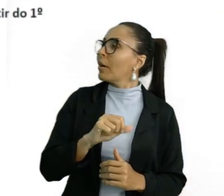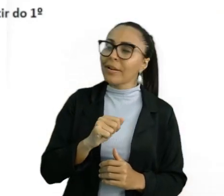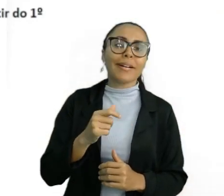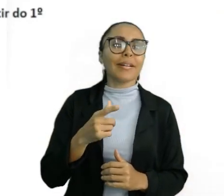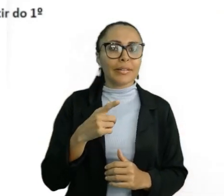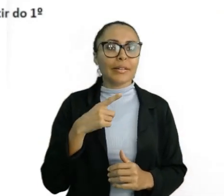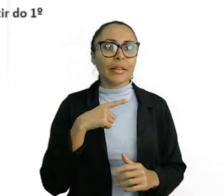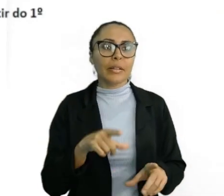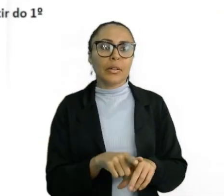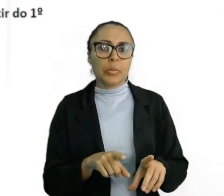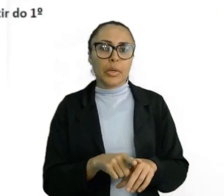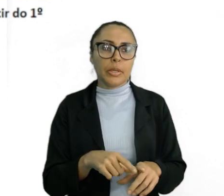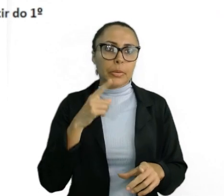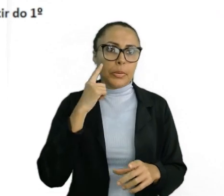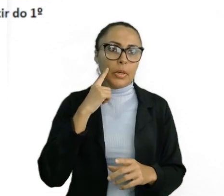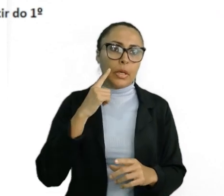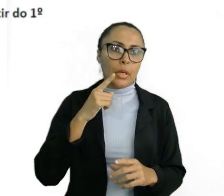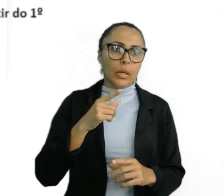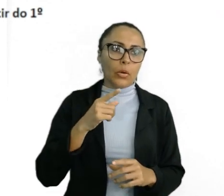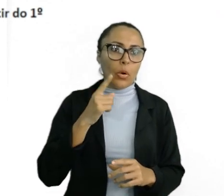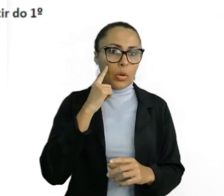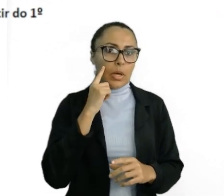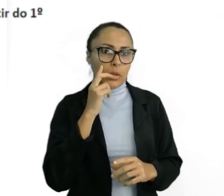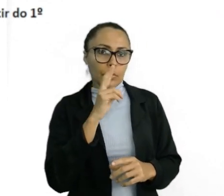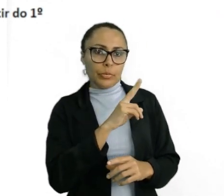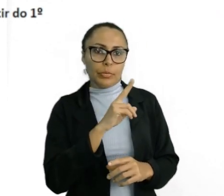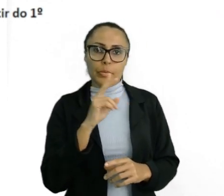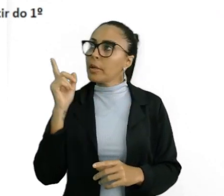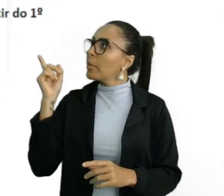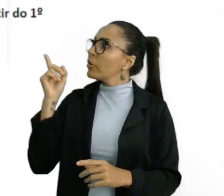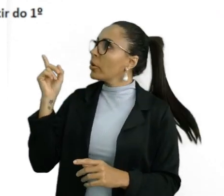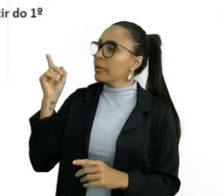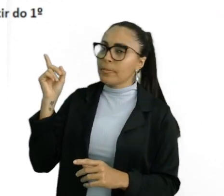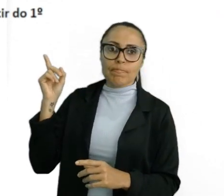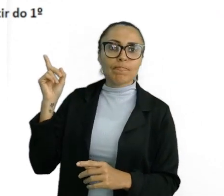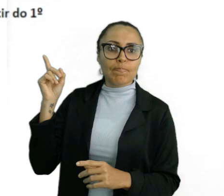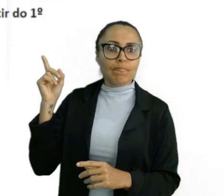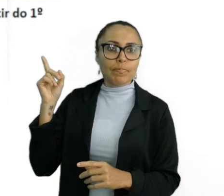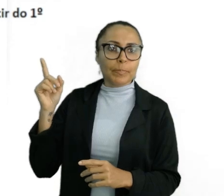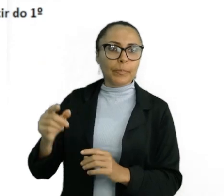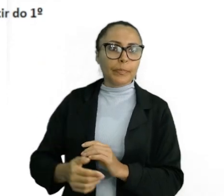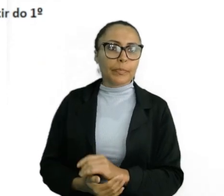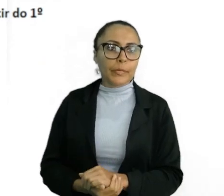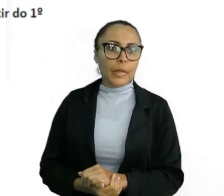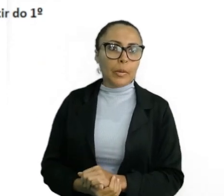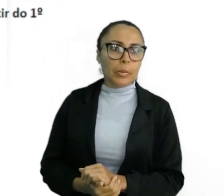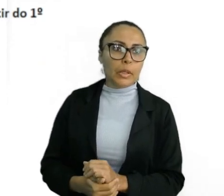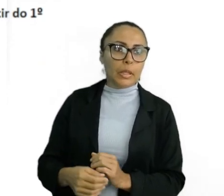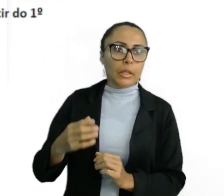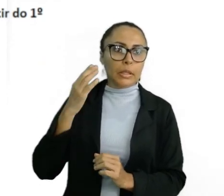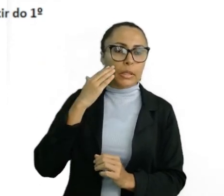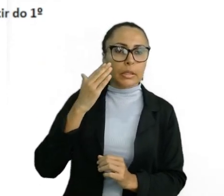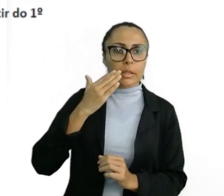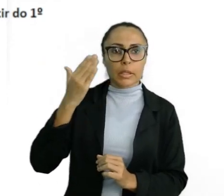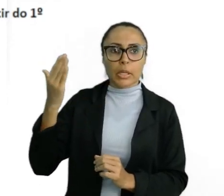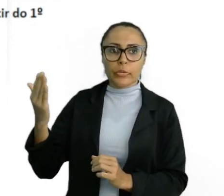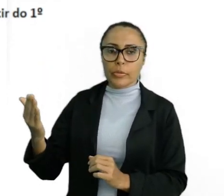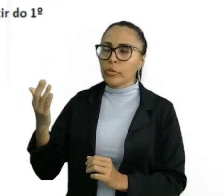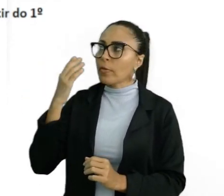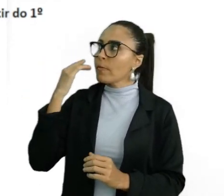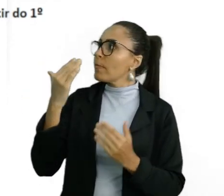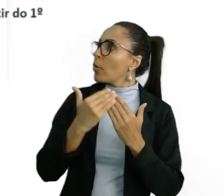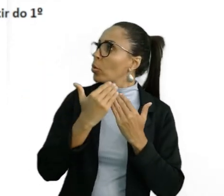ali, a gente olhando para a imagem, na nossa lateral esquerda, você vai ter a vista